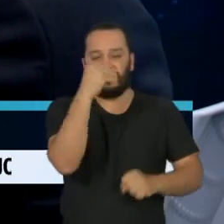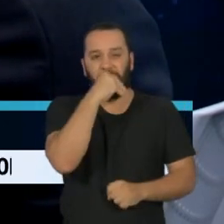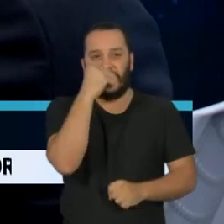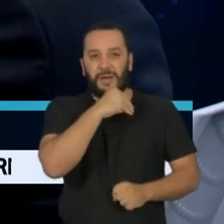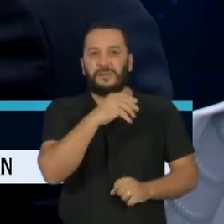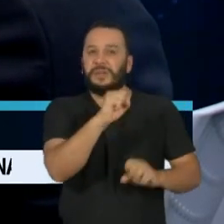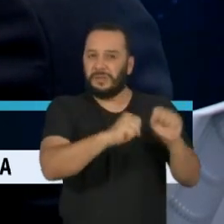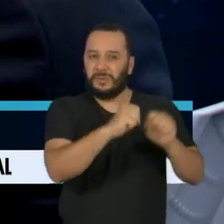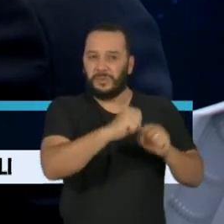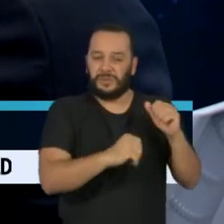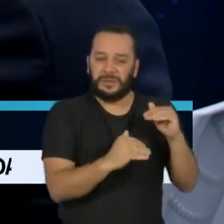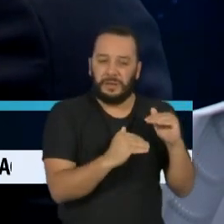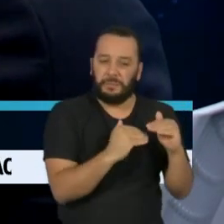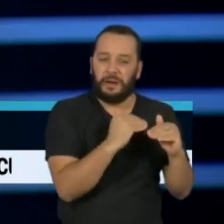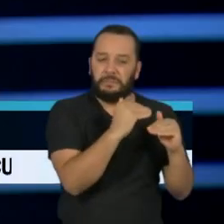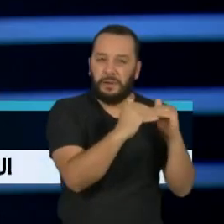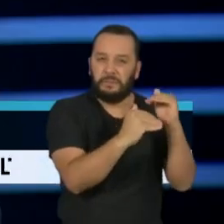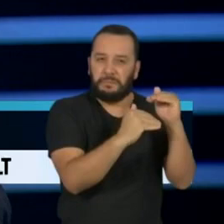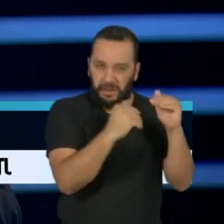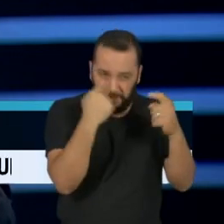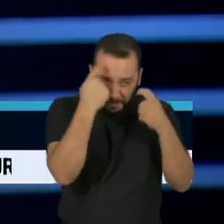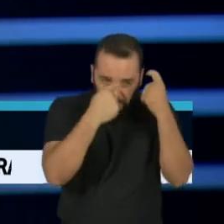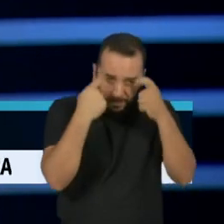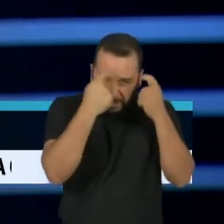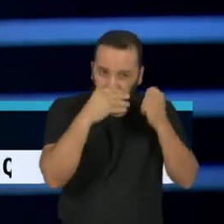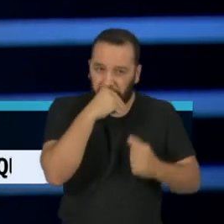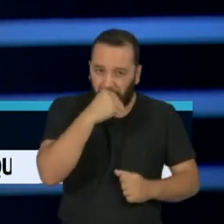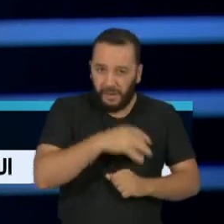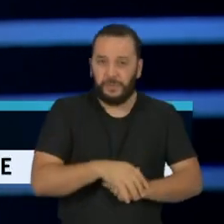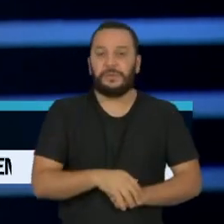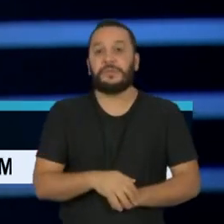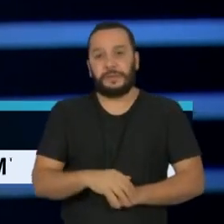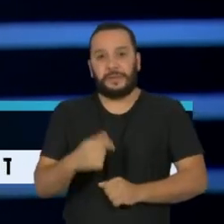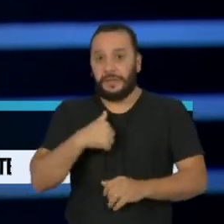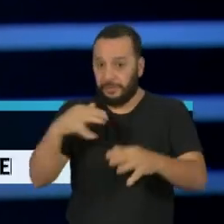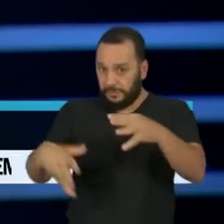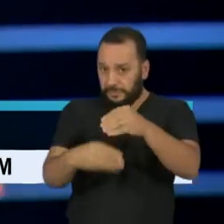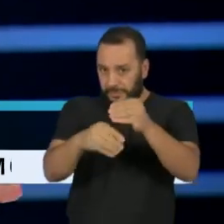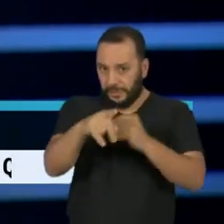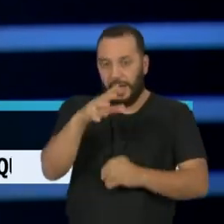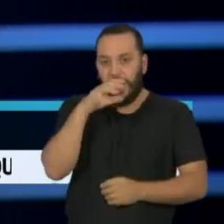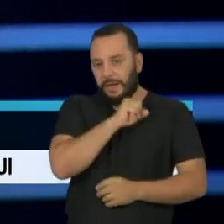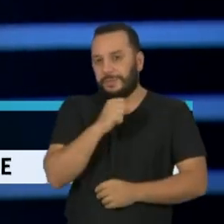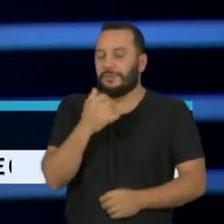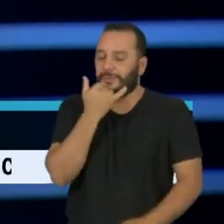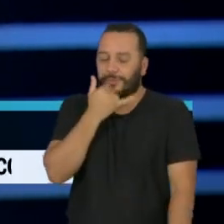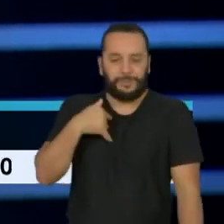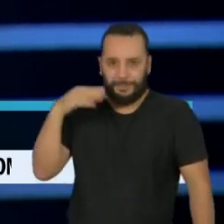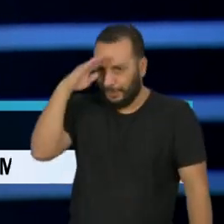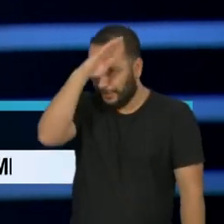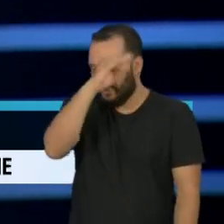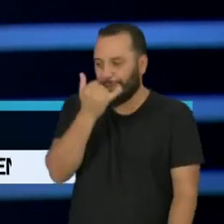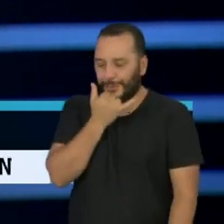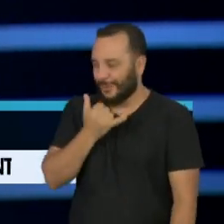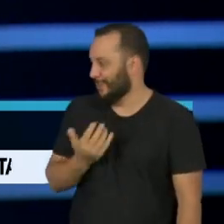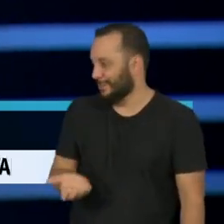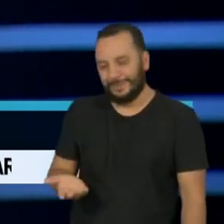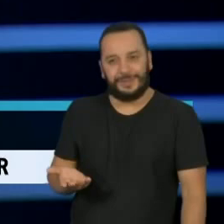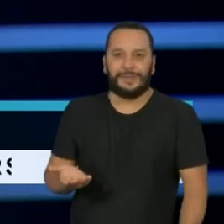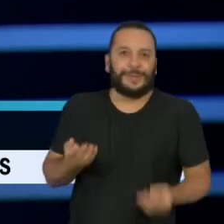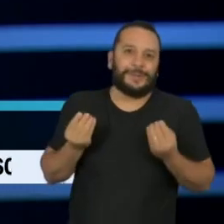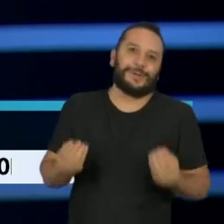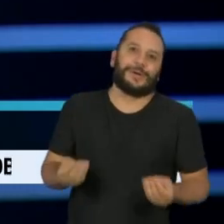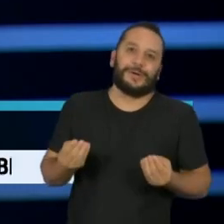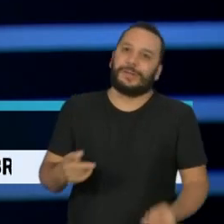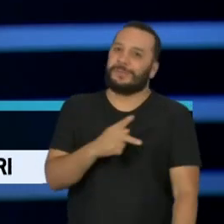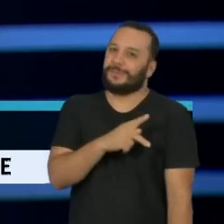é preocupante nesse momento? Deixa eu fazer um comentáriozinho sobre o Bolsonaro, que é impossível não comentar. É o típico